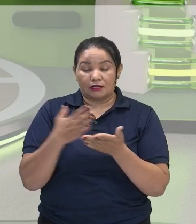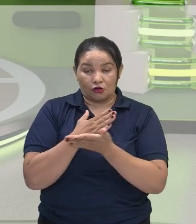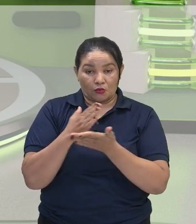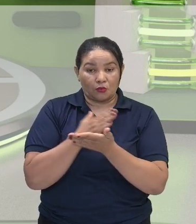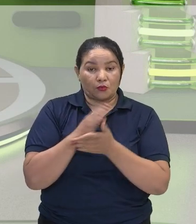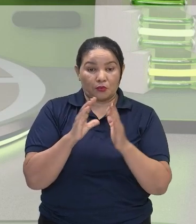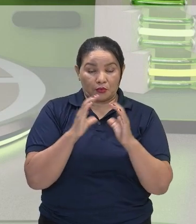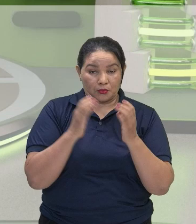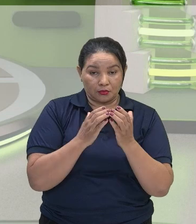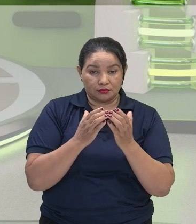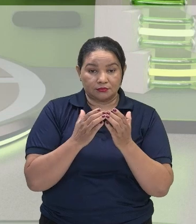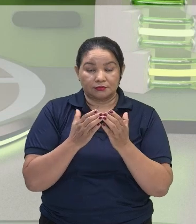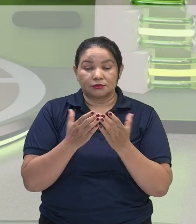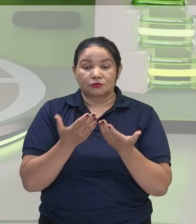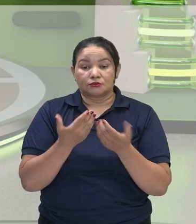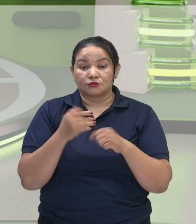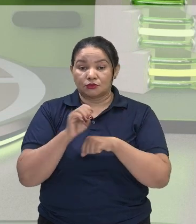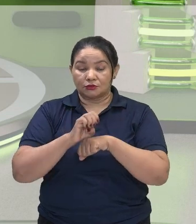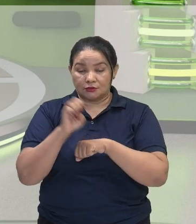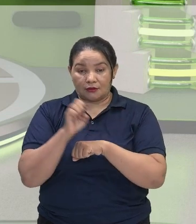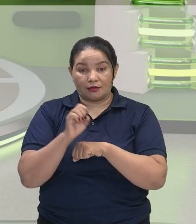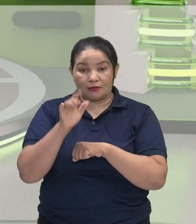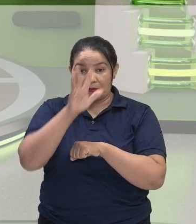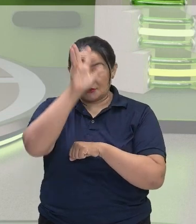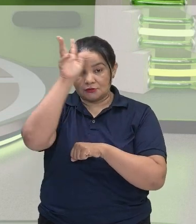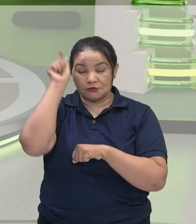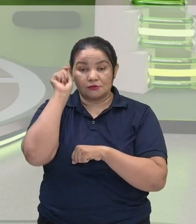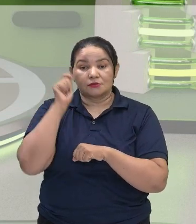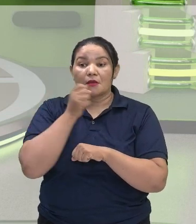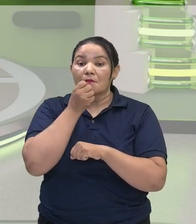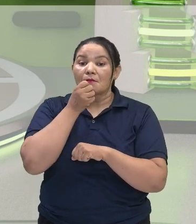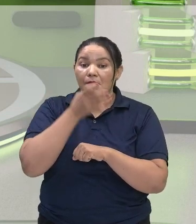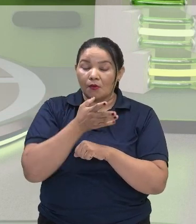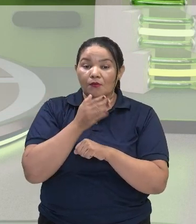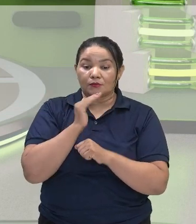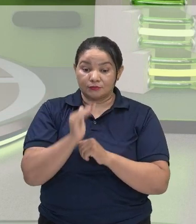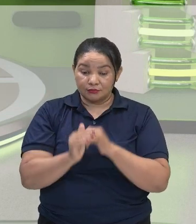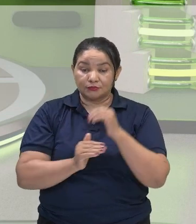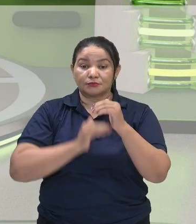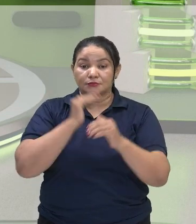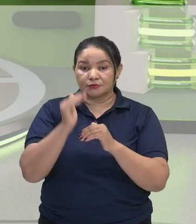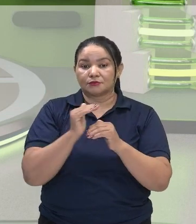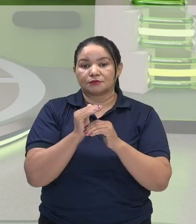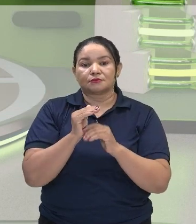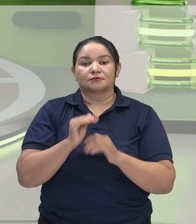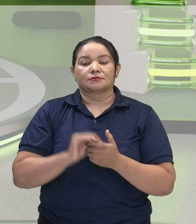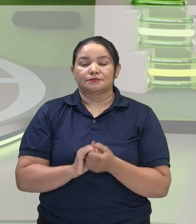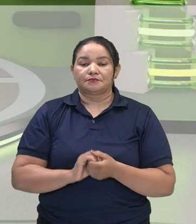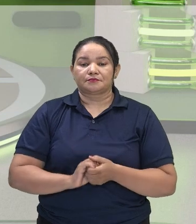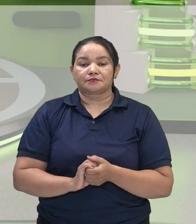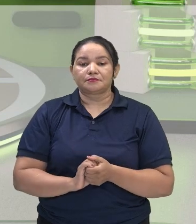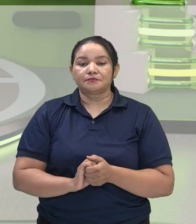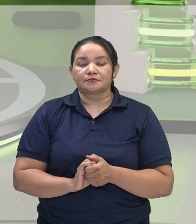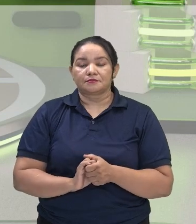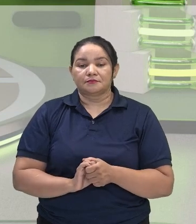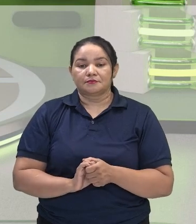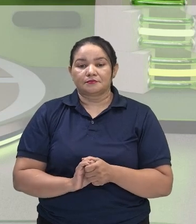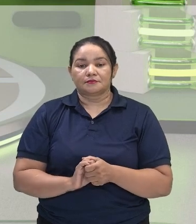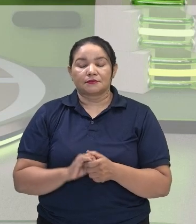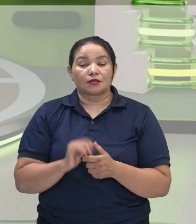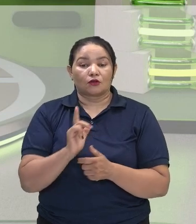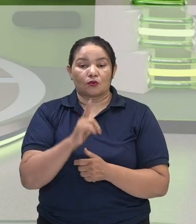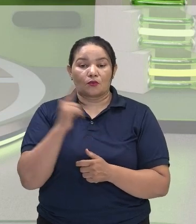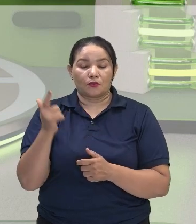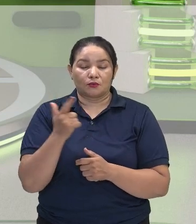comunidades, né, ao longo do estado do Amazonas, e que bom que isso vem crescendo ultimamente. A gente vai falar ainda de uma